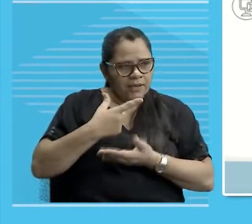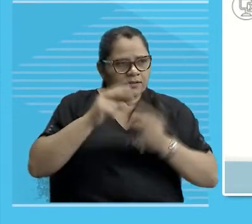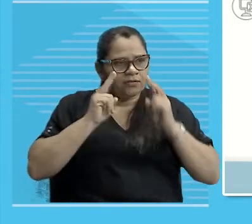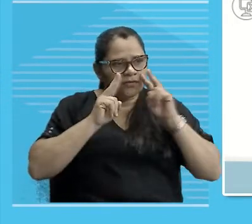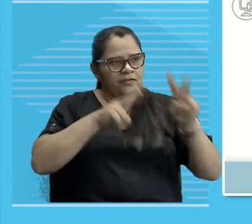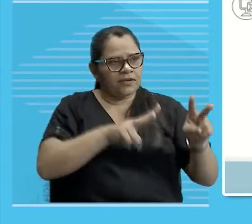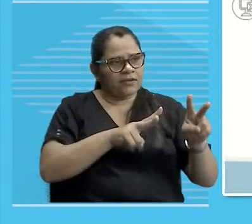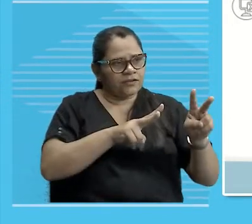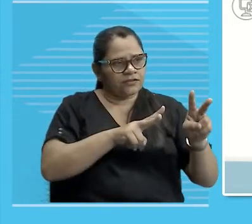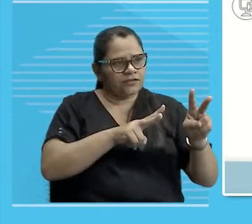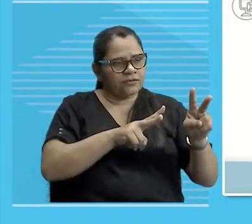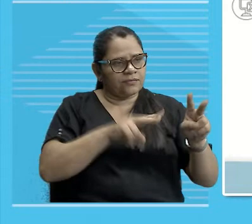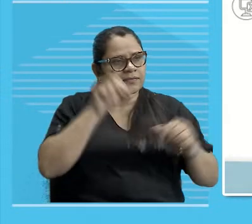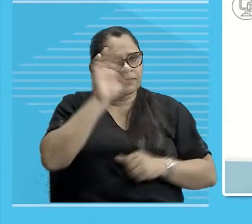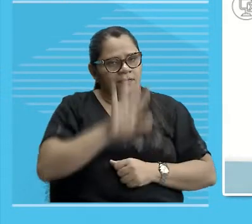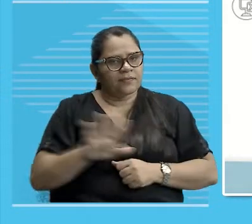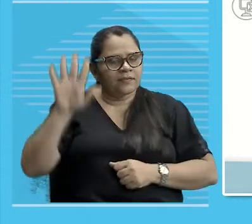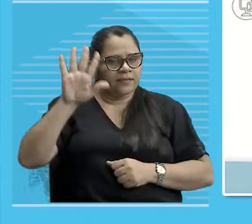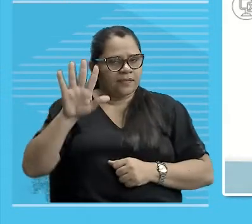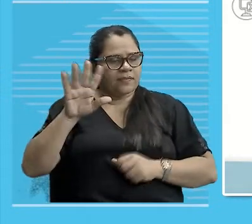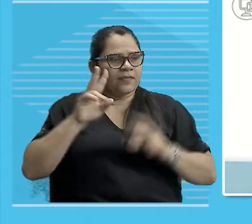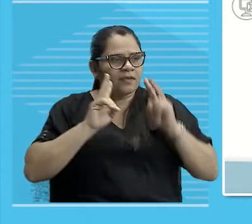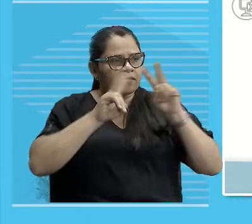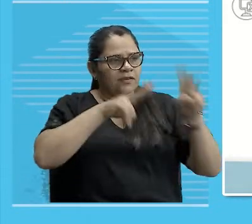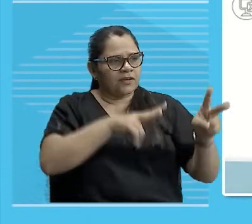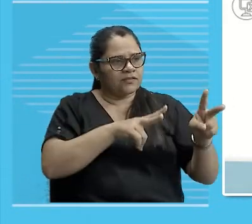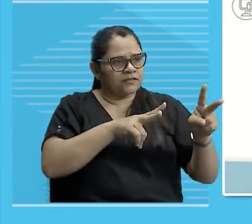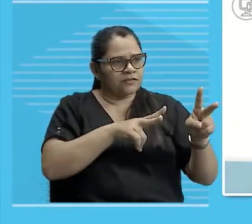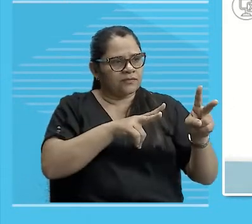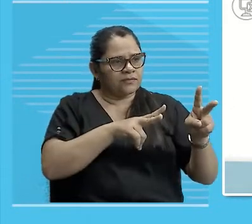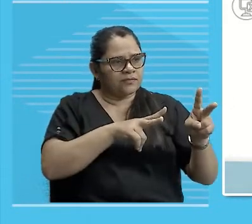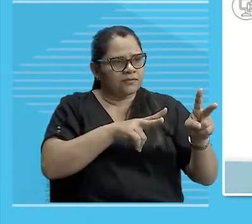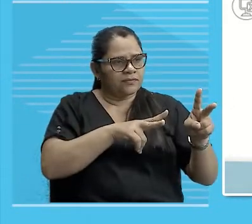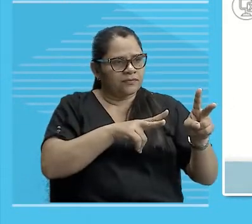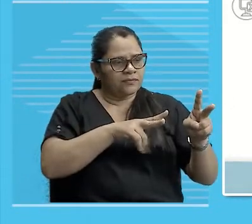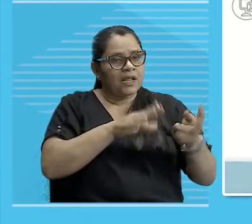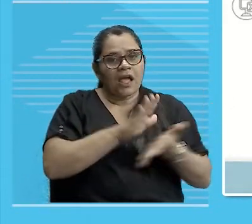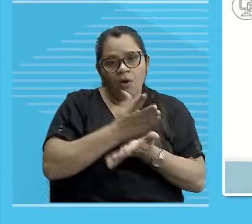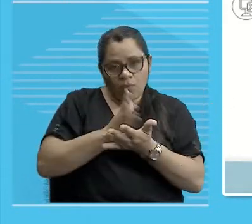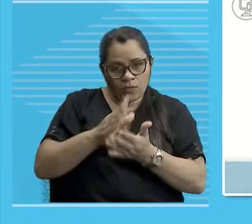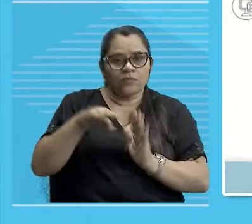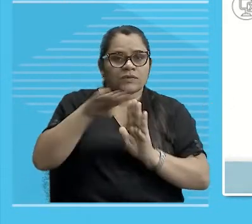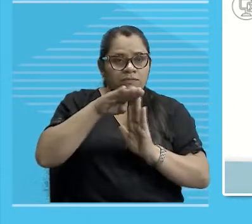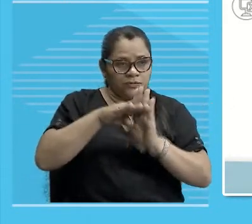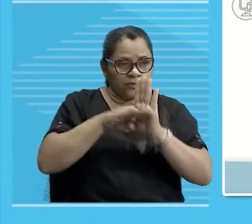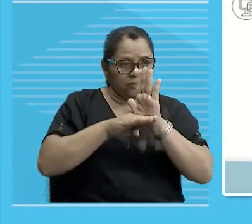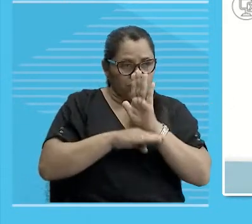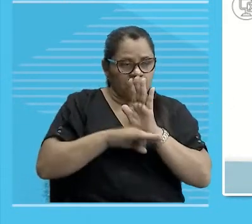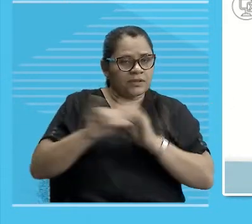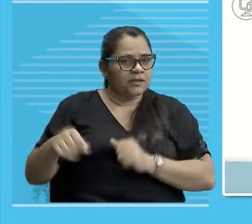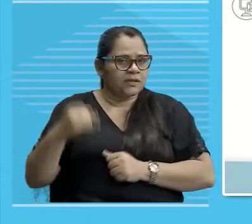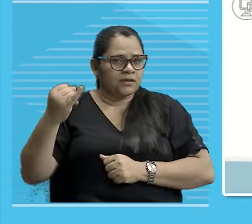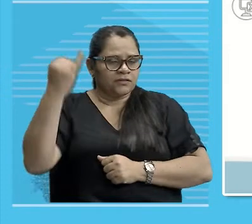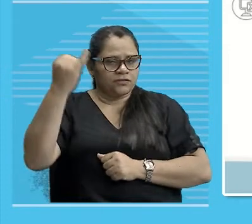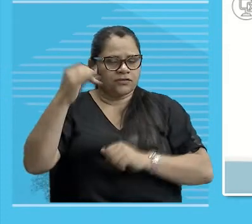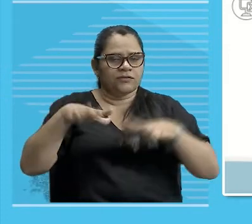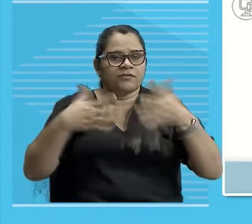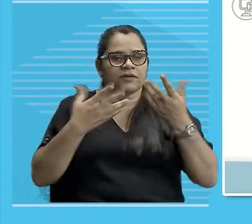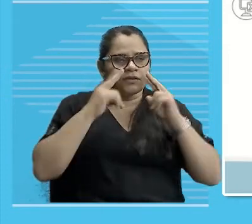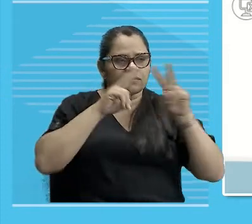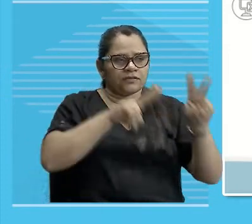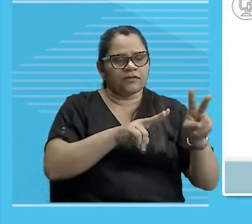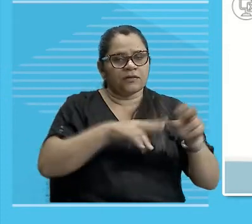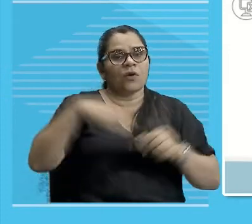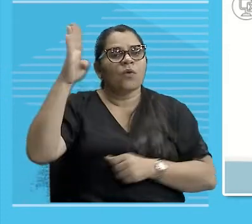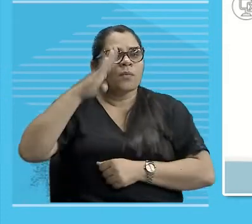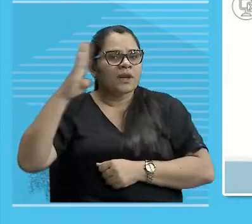Olha aí alguns pontos importantes que eu quero que você fique bem atento a isso. O Brasil é o país com maior taxa